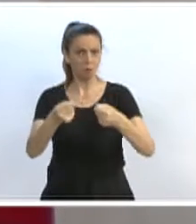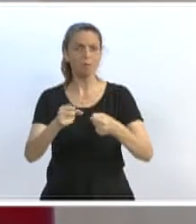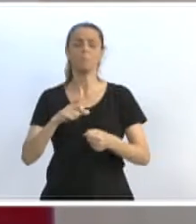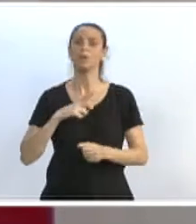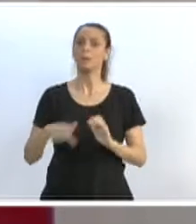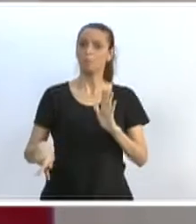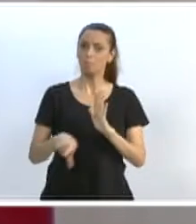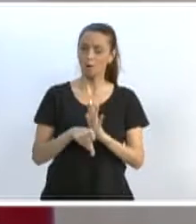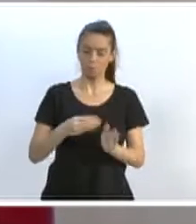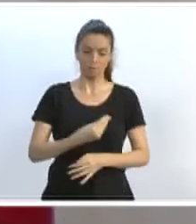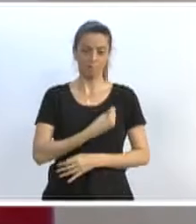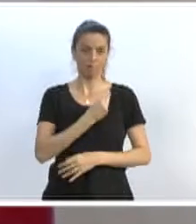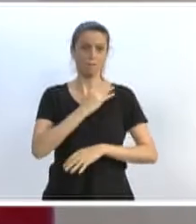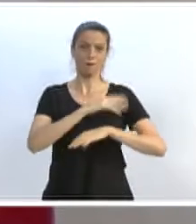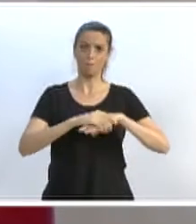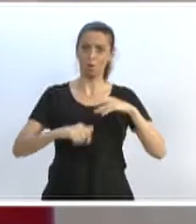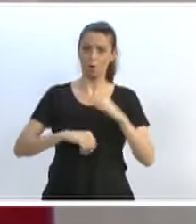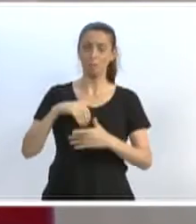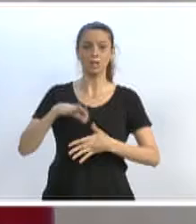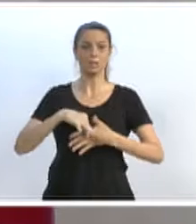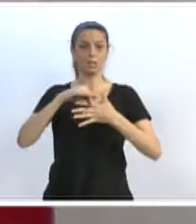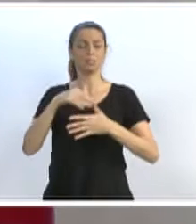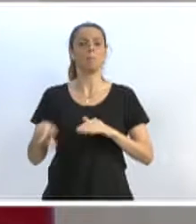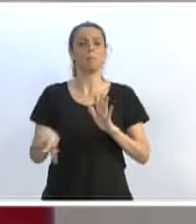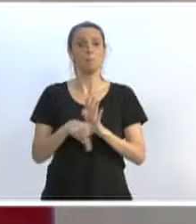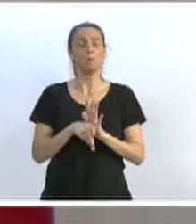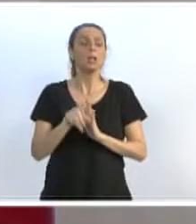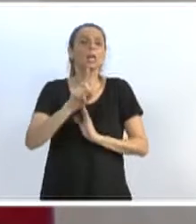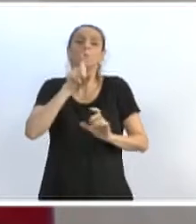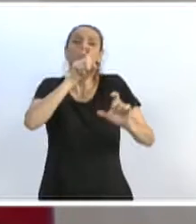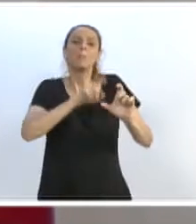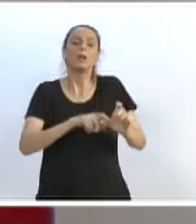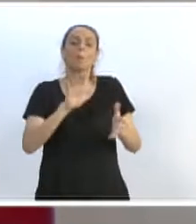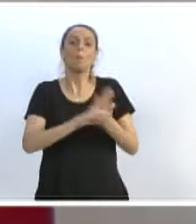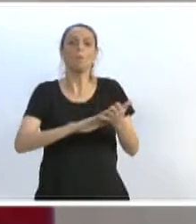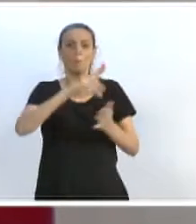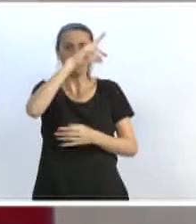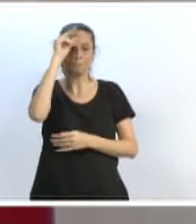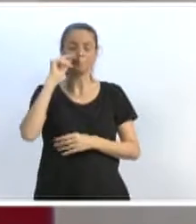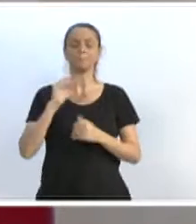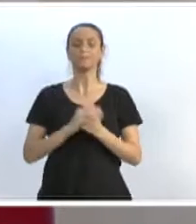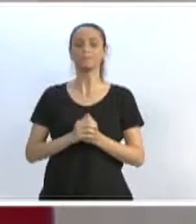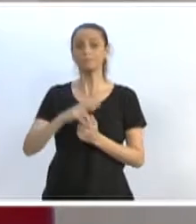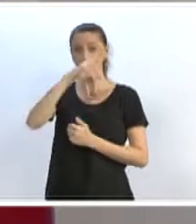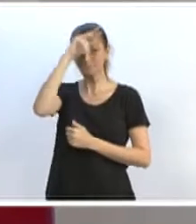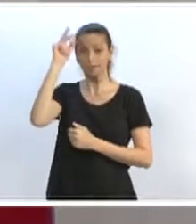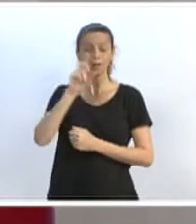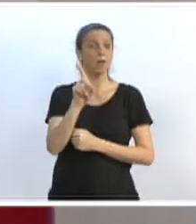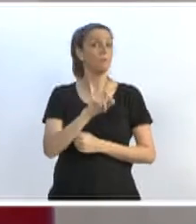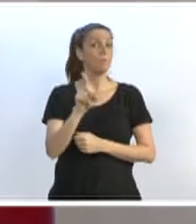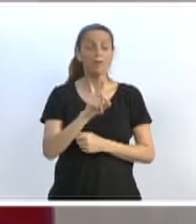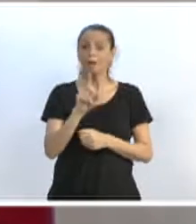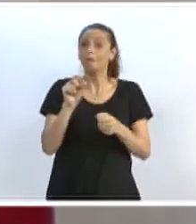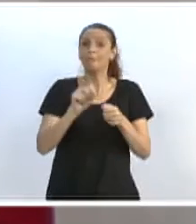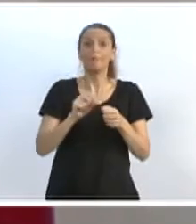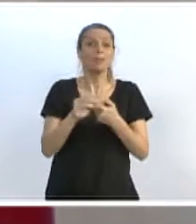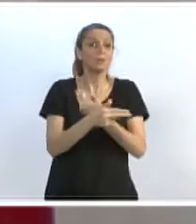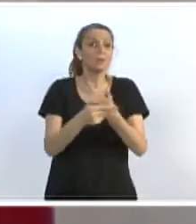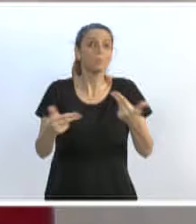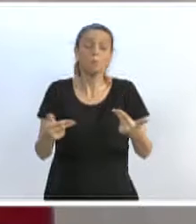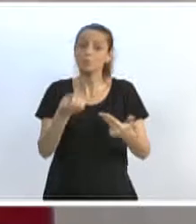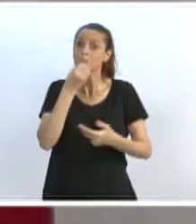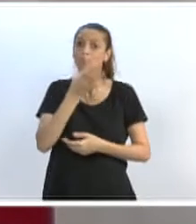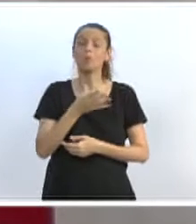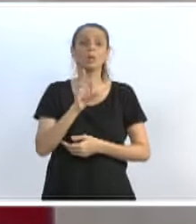própria, a sua vida própria, e muitas vezes sem depender do governo. E aí o governo, em vez de fazer a sua parte, faz tudo ao